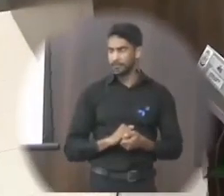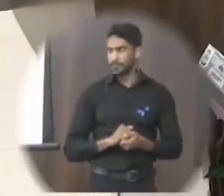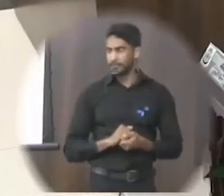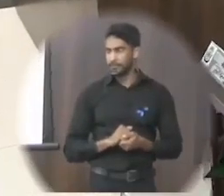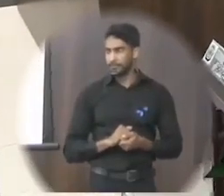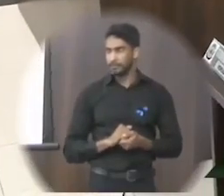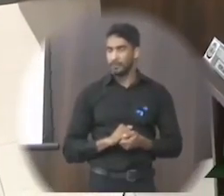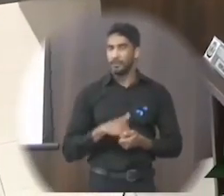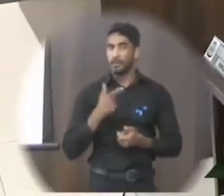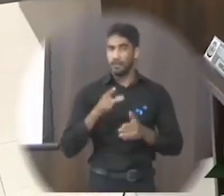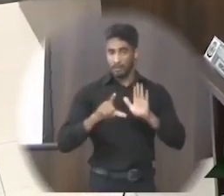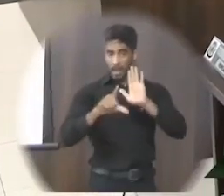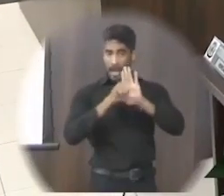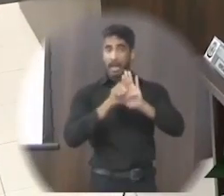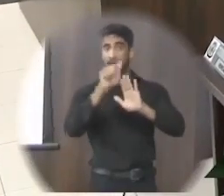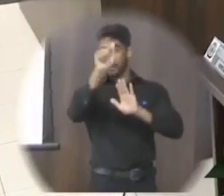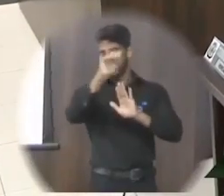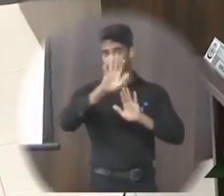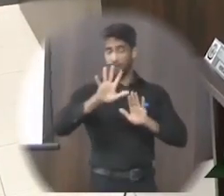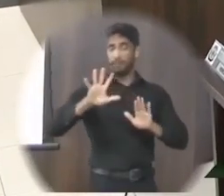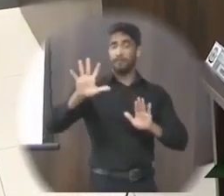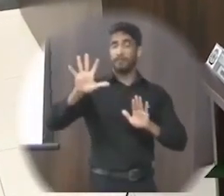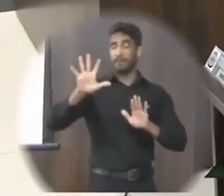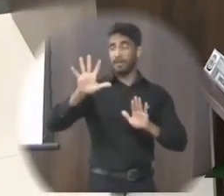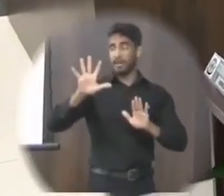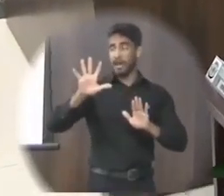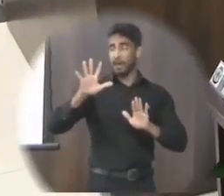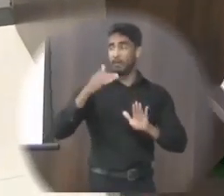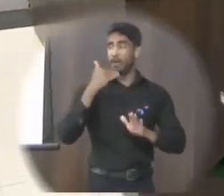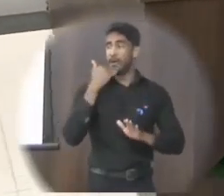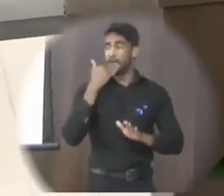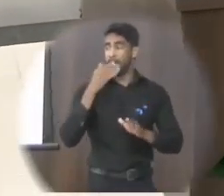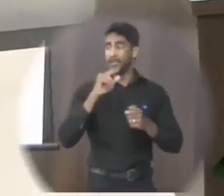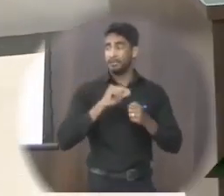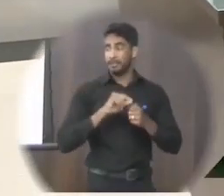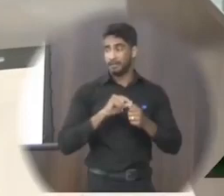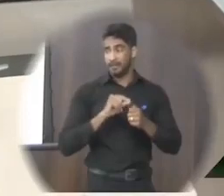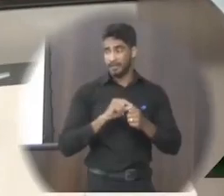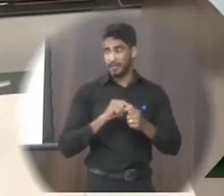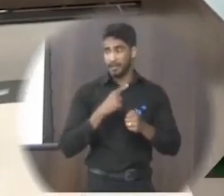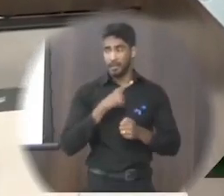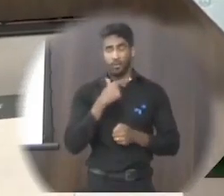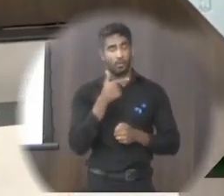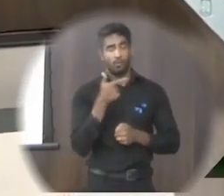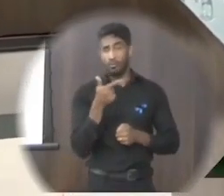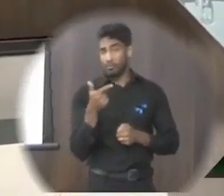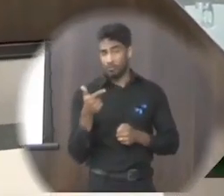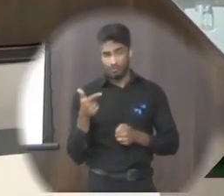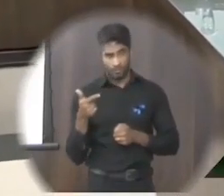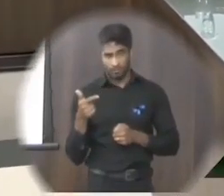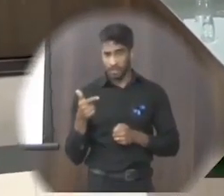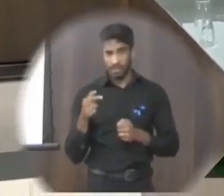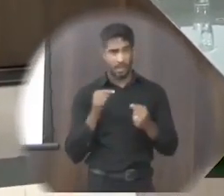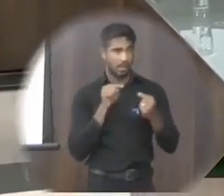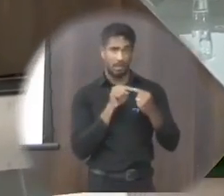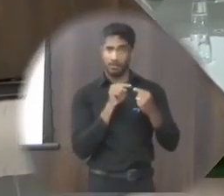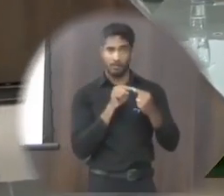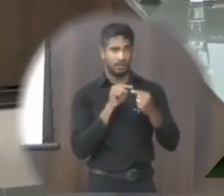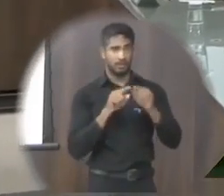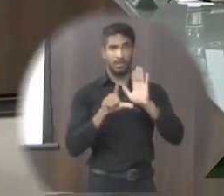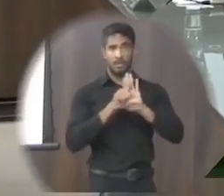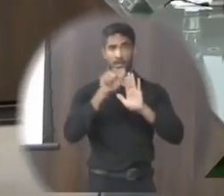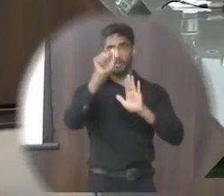O que a lei federal pede para fazer, então não tem nada que está em desacordo com a lei